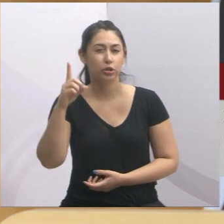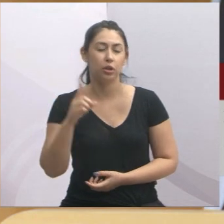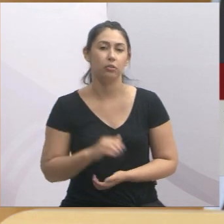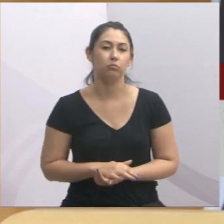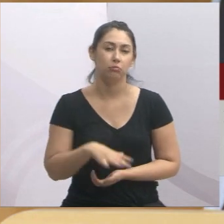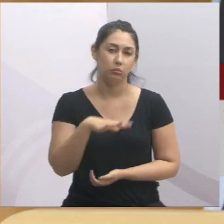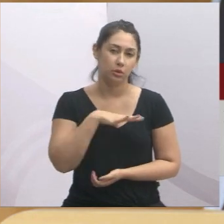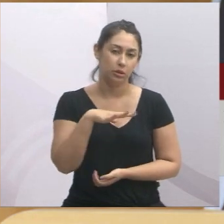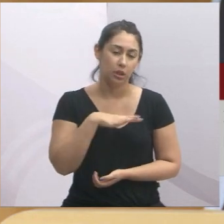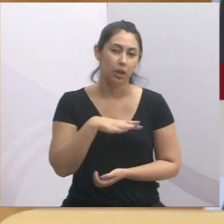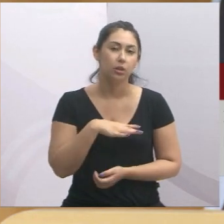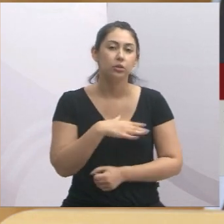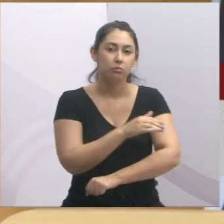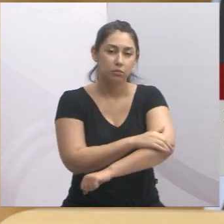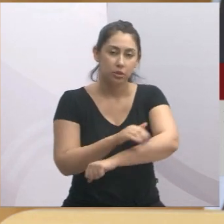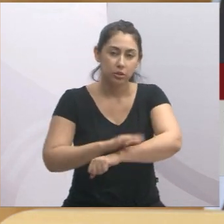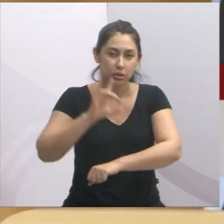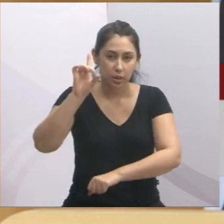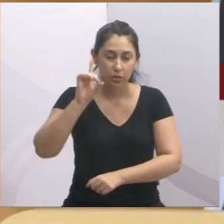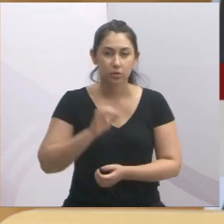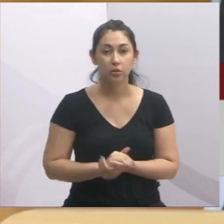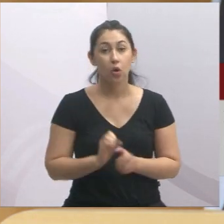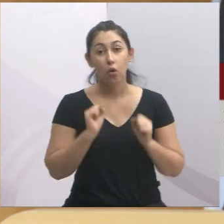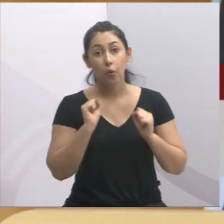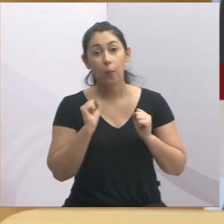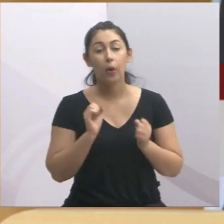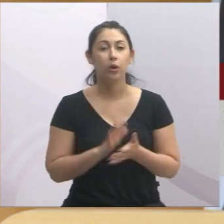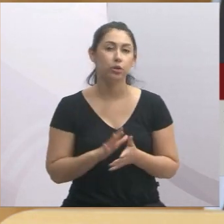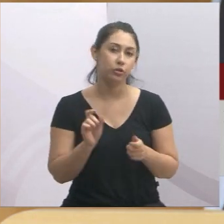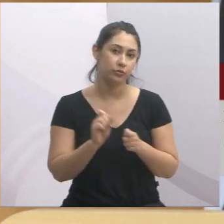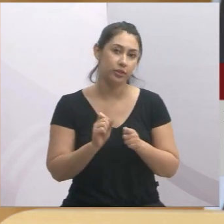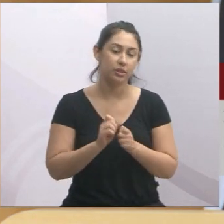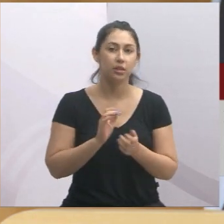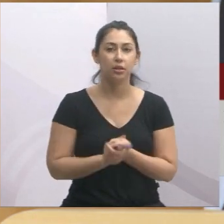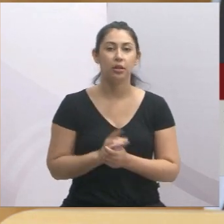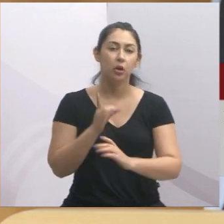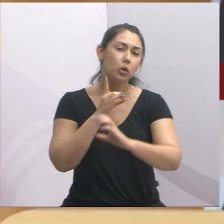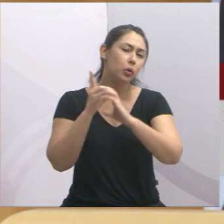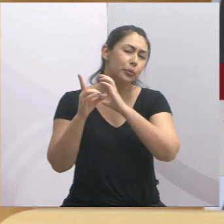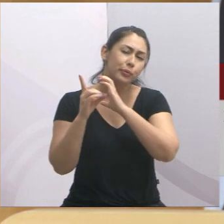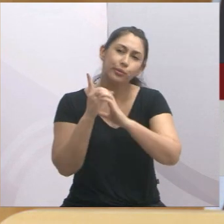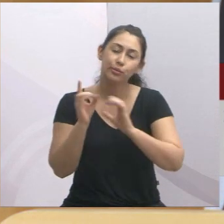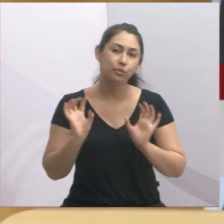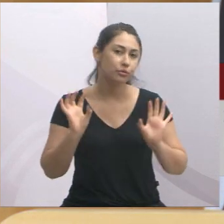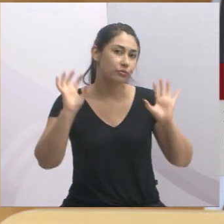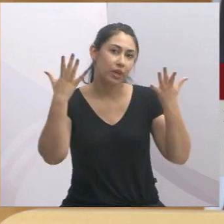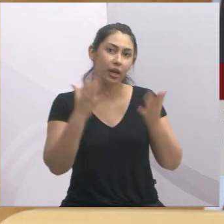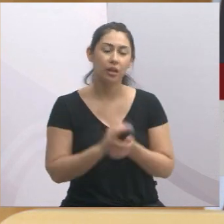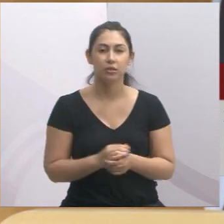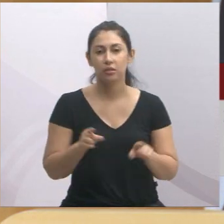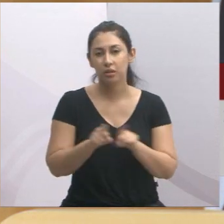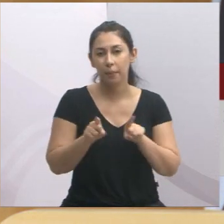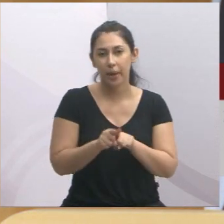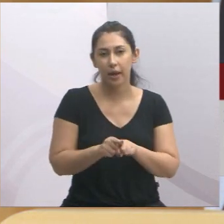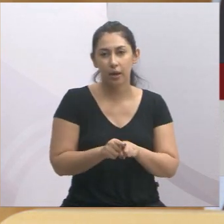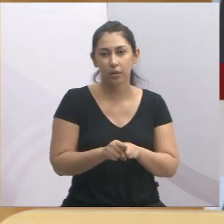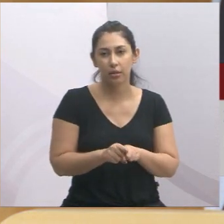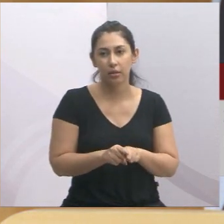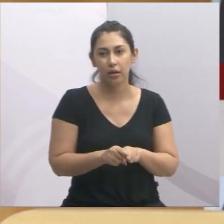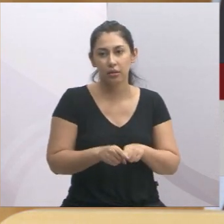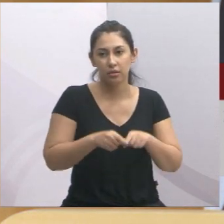Deus, Ministério de Madureira, na cidade de Jacareí, poderão ser realizados cultos comemorativos, carreatas e